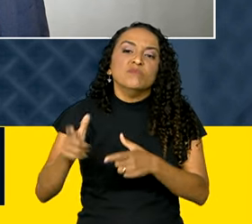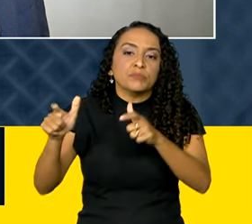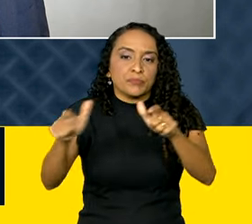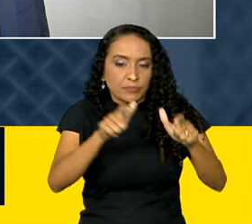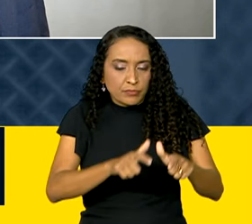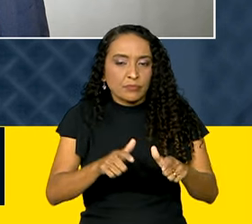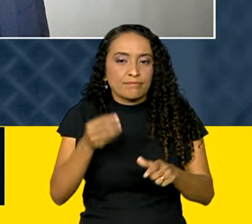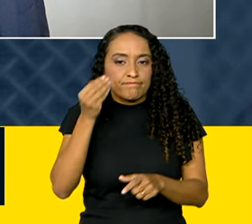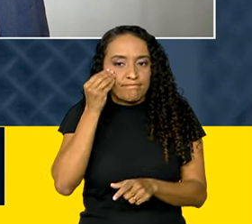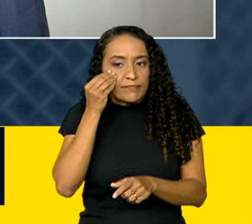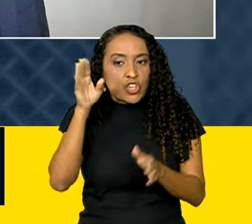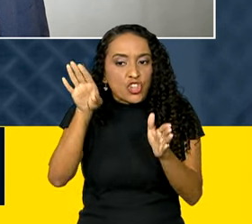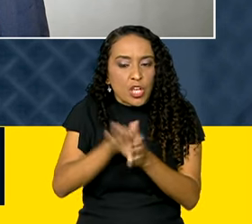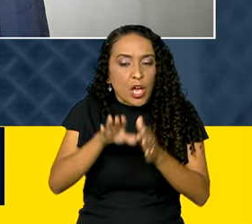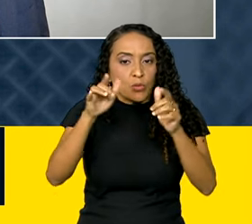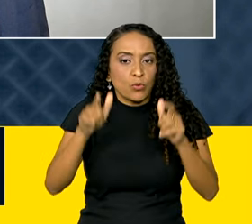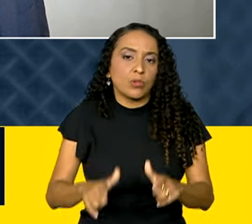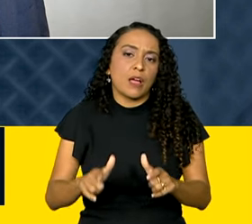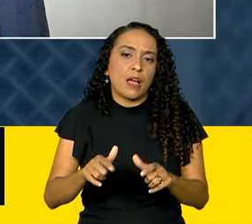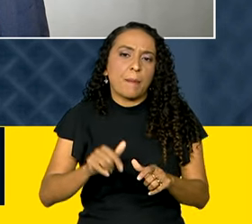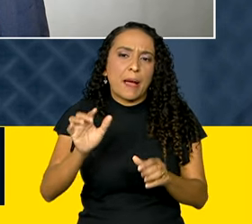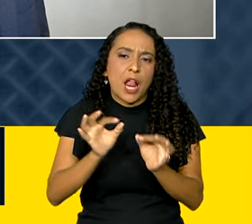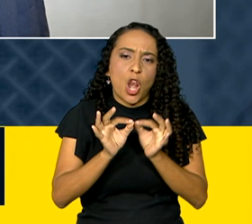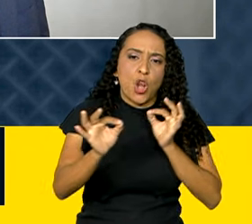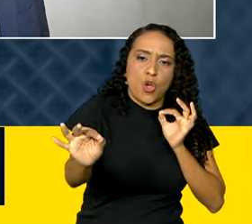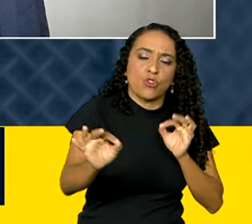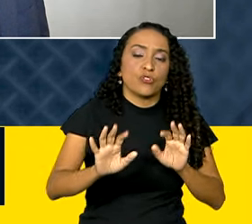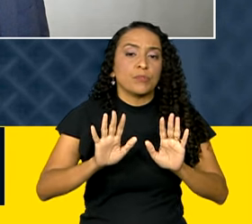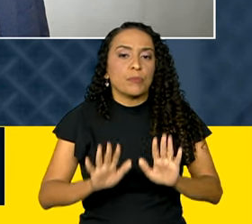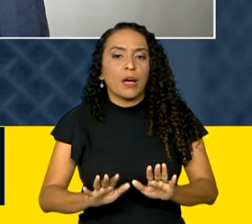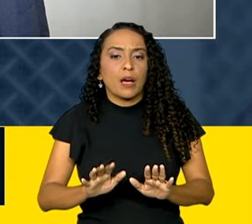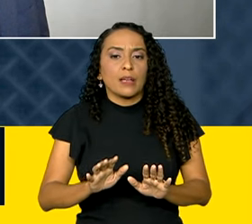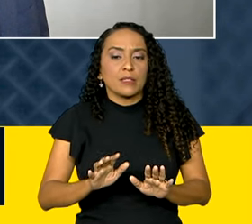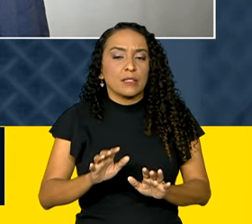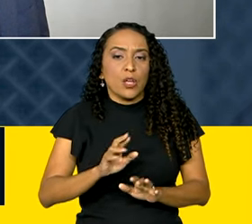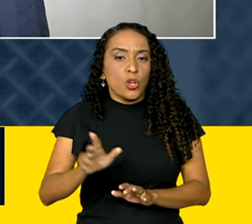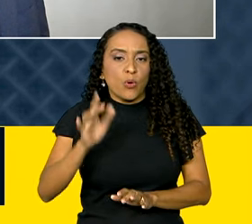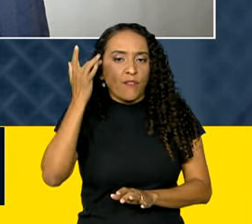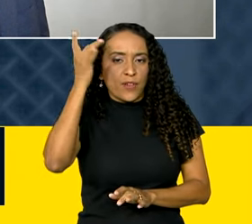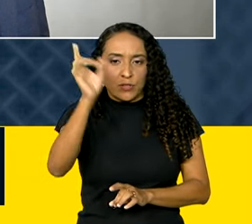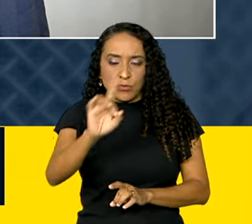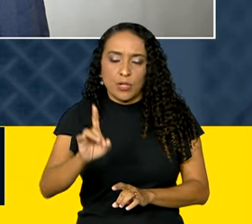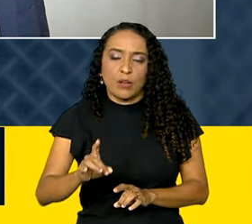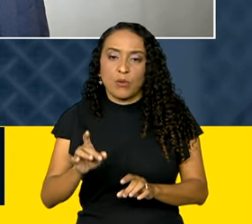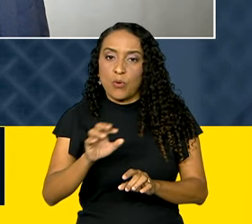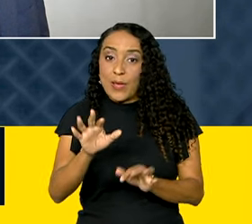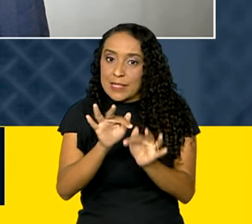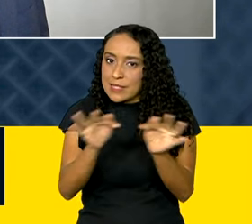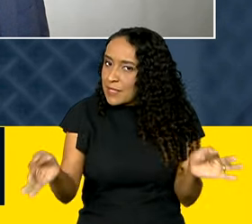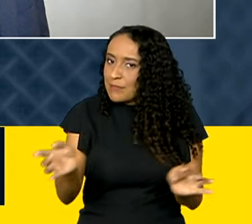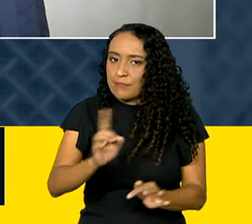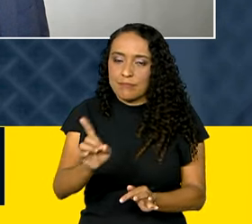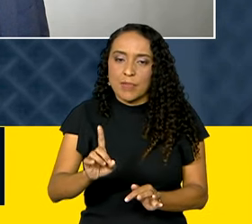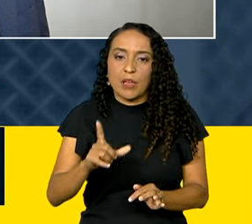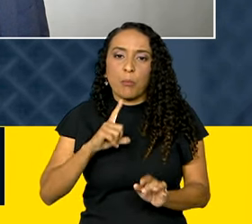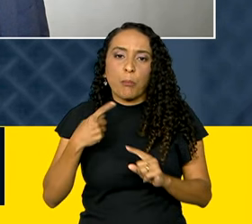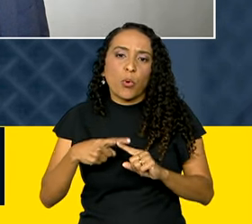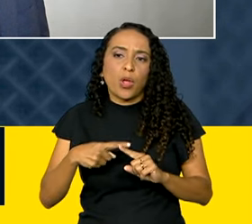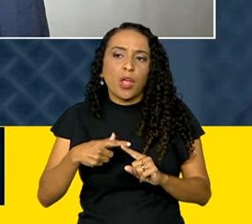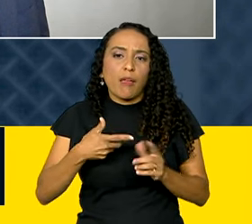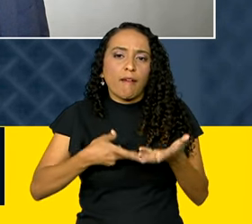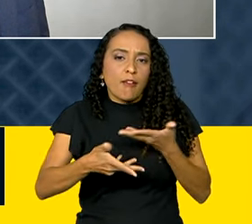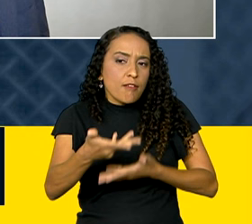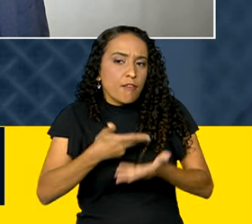para tentar chegar nessas regiões mais isoladas. Mas não é um trabalho fácil, não é um trabalho simples, né? Envolve